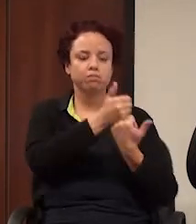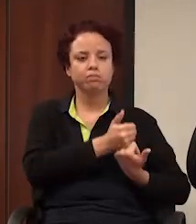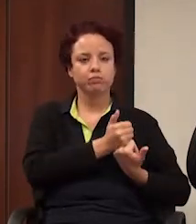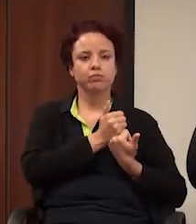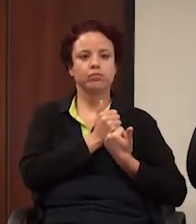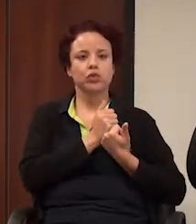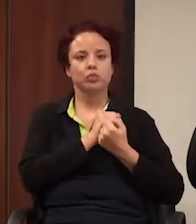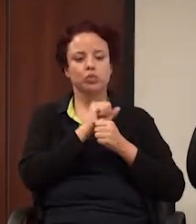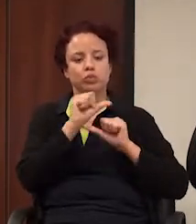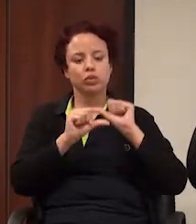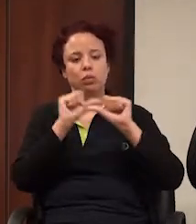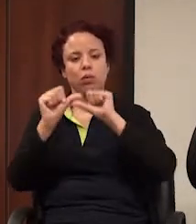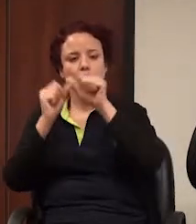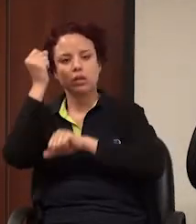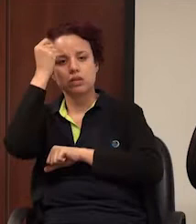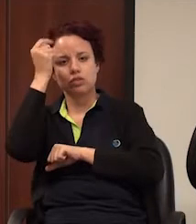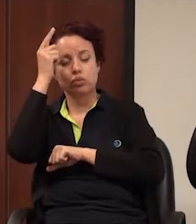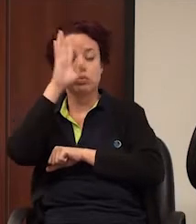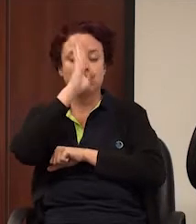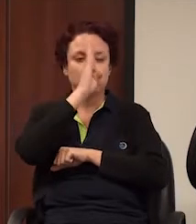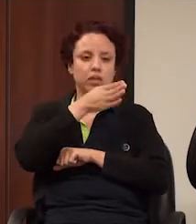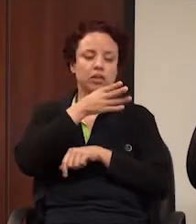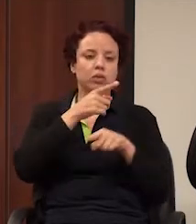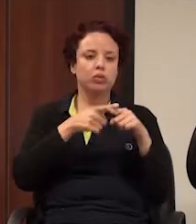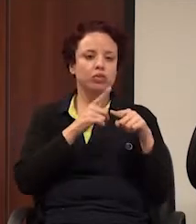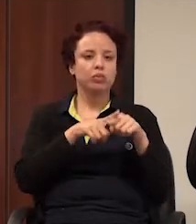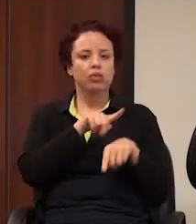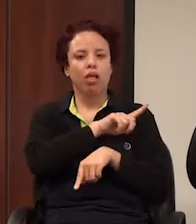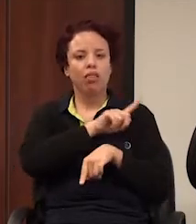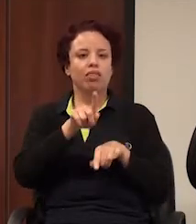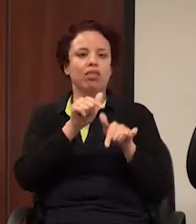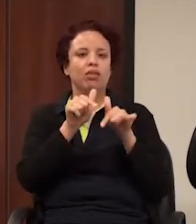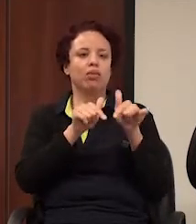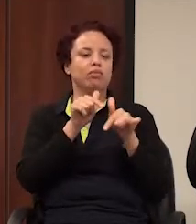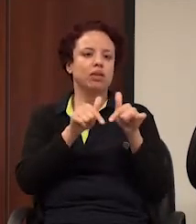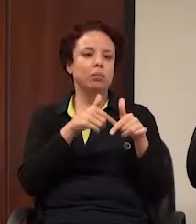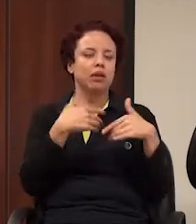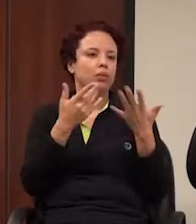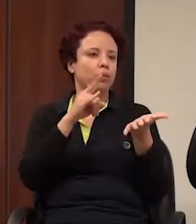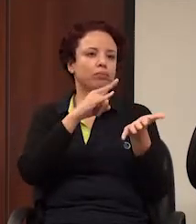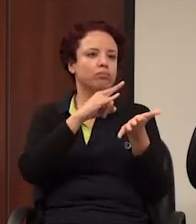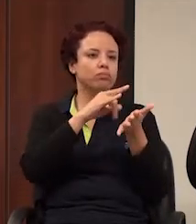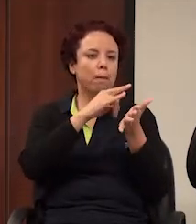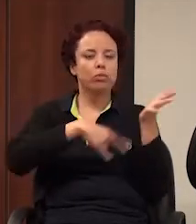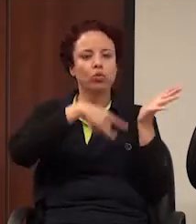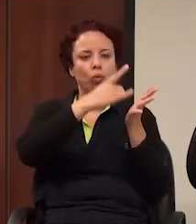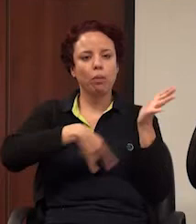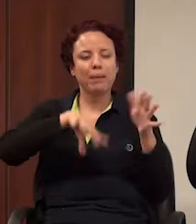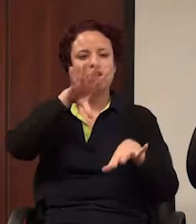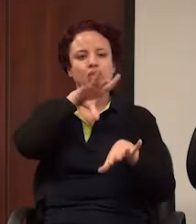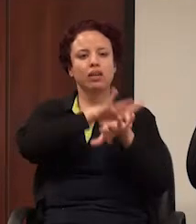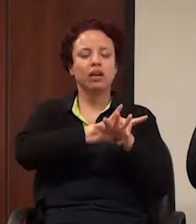do tempo, da mudança de cultura, principalmente porque não é um papel ou não é qualquer coisa do gênero que vai garantir a